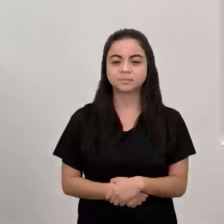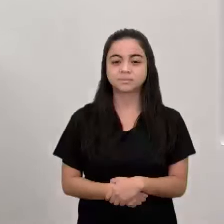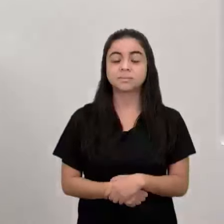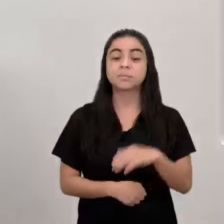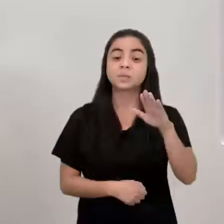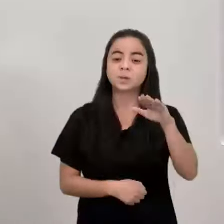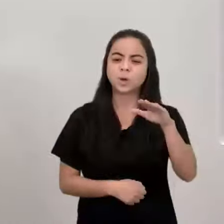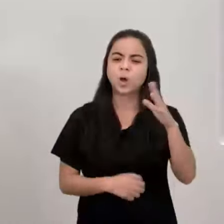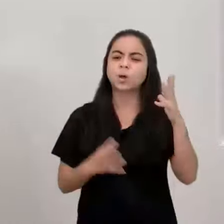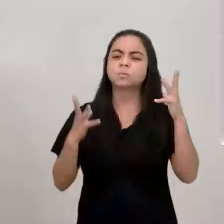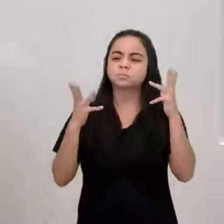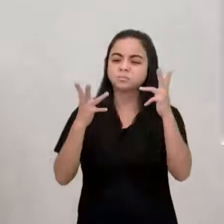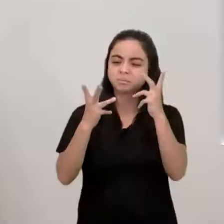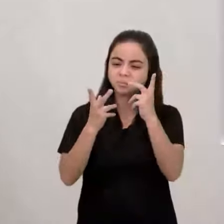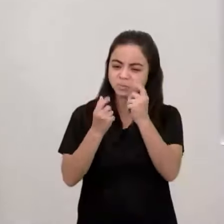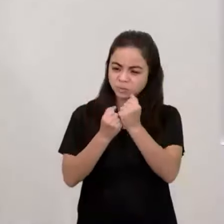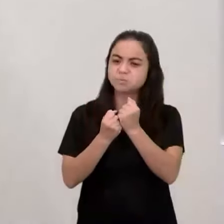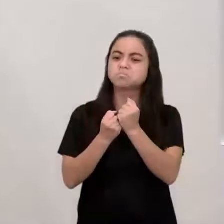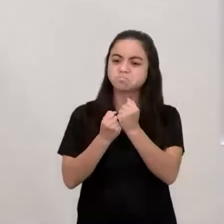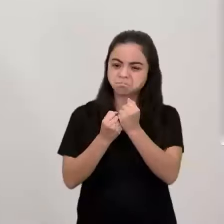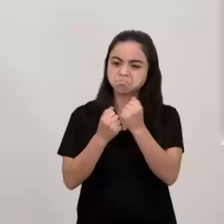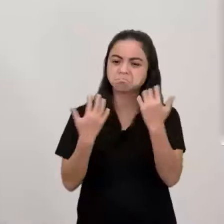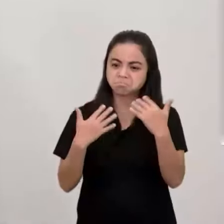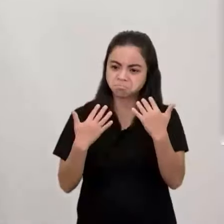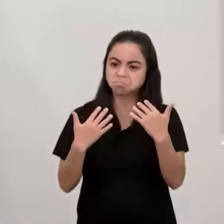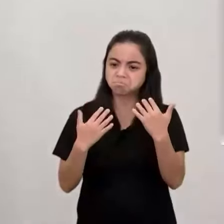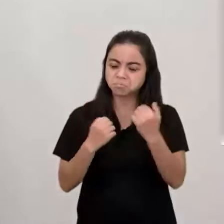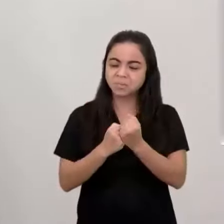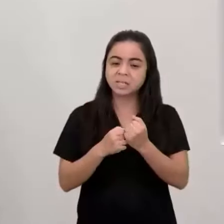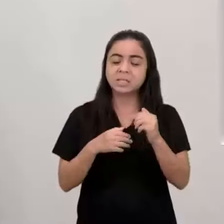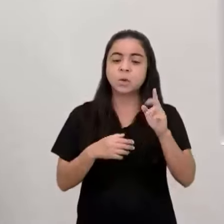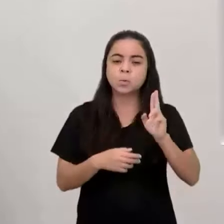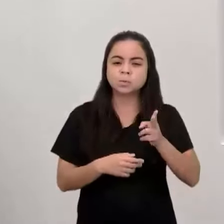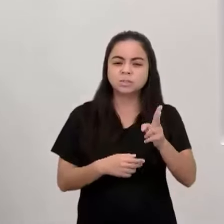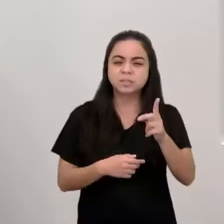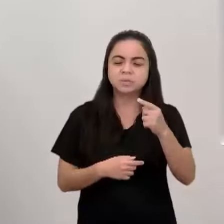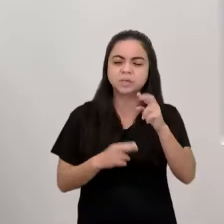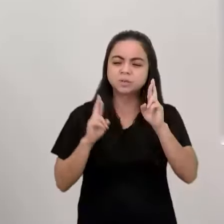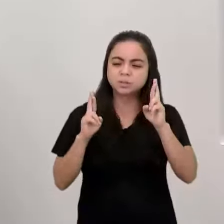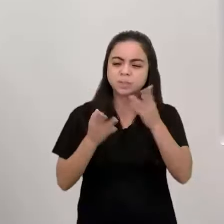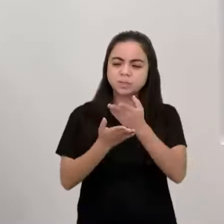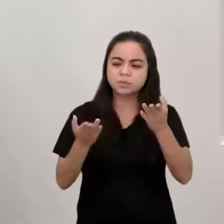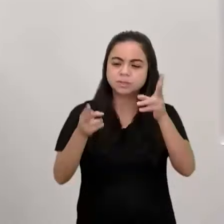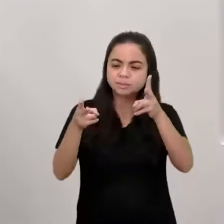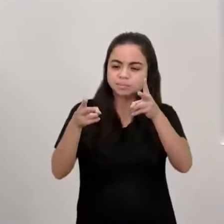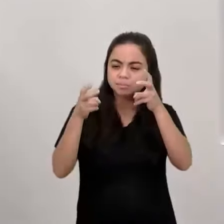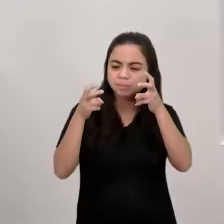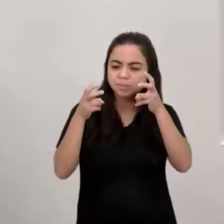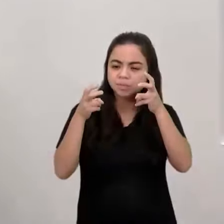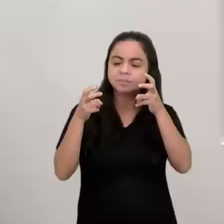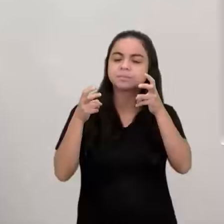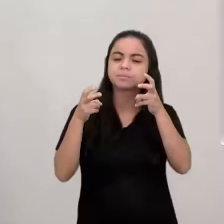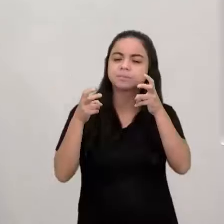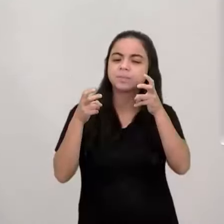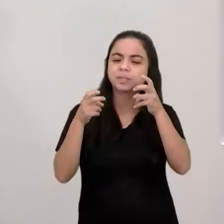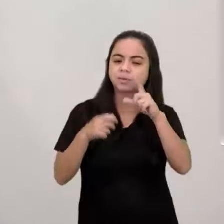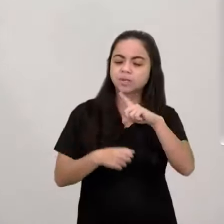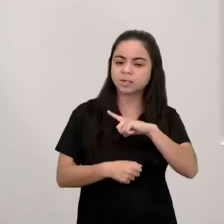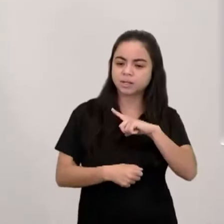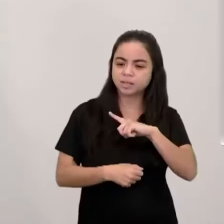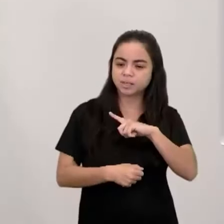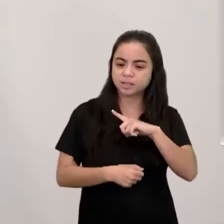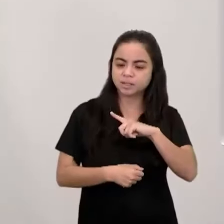Gente, viu? Que maravilhoso esse espetáculo, né? Então, a cada momento, eu espero que vocês tenham percebido que nós temos